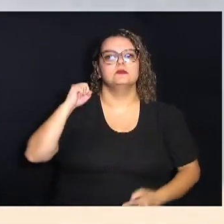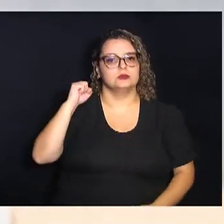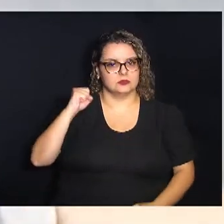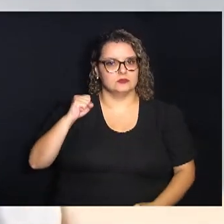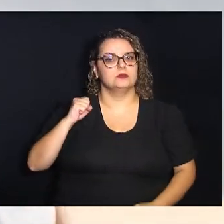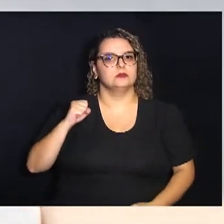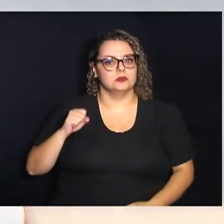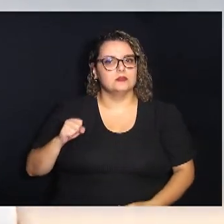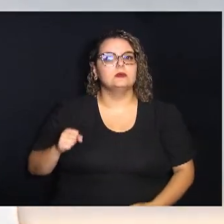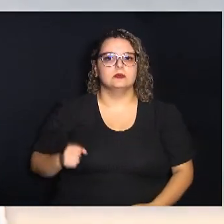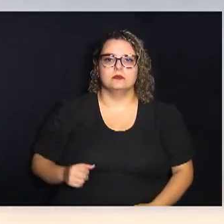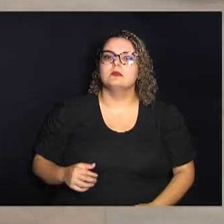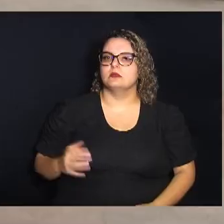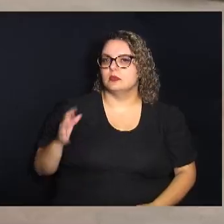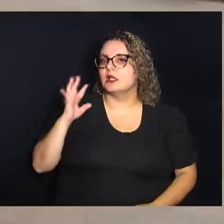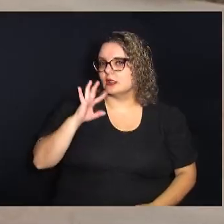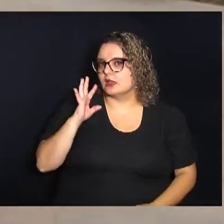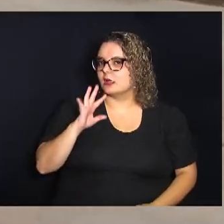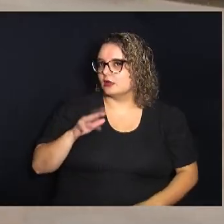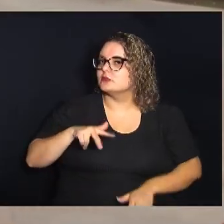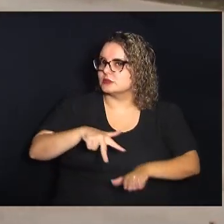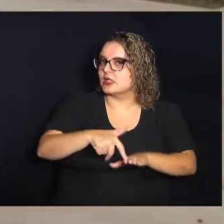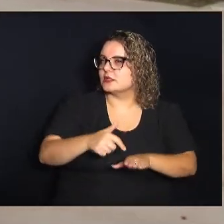lugares bem legais no skate aí, sabe?